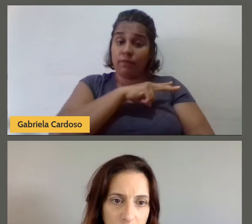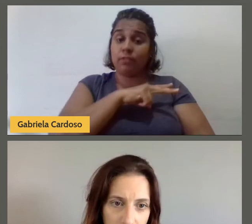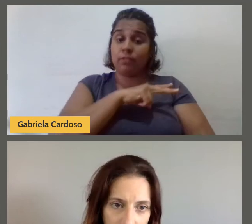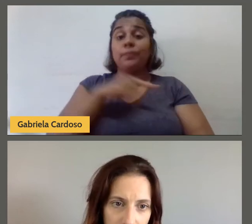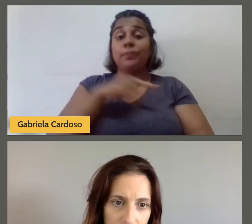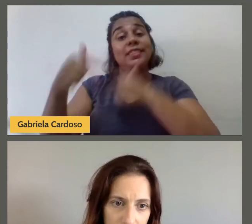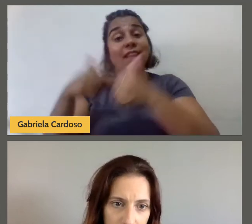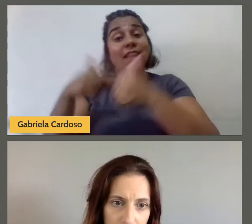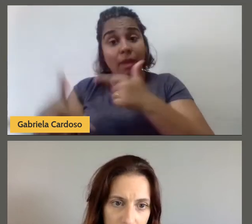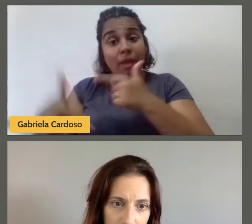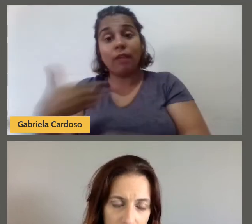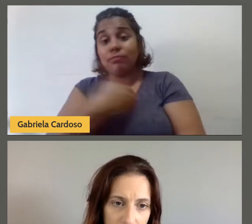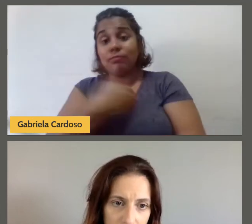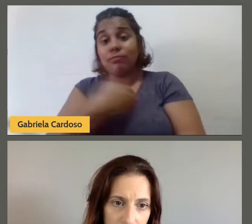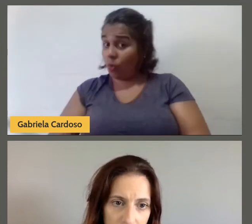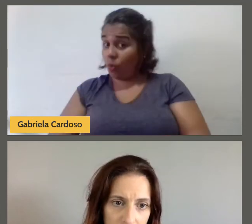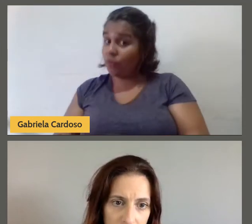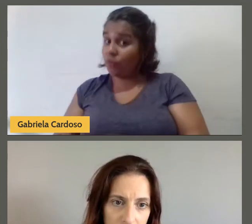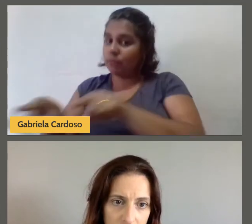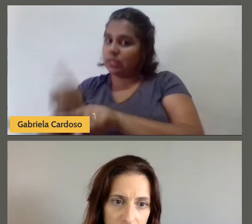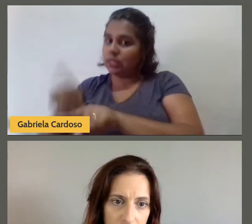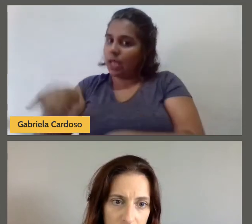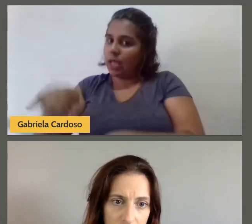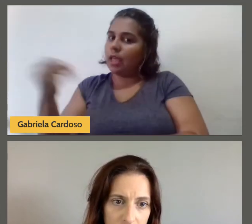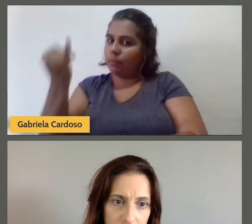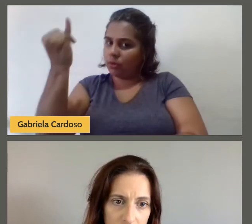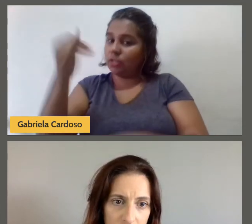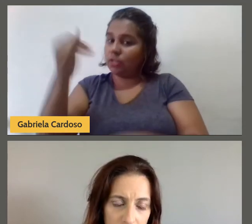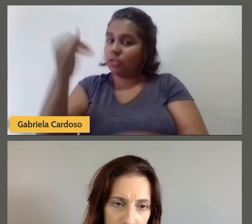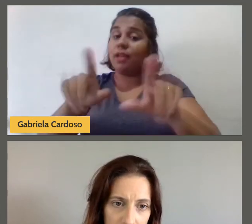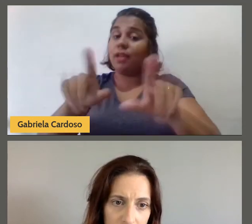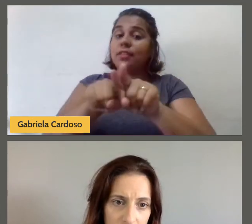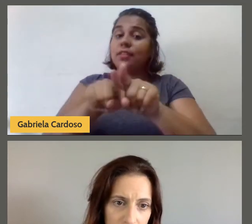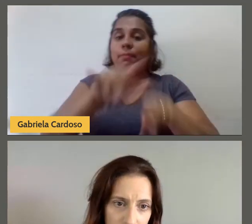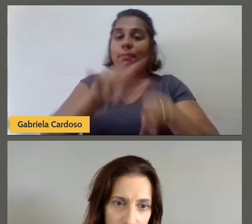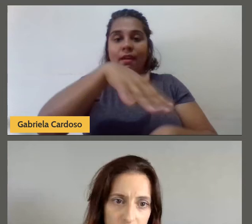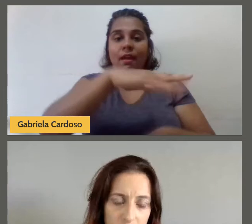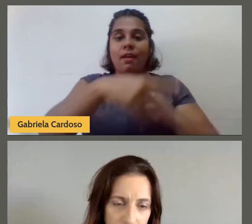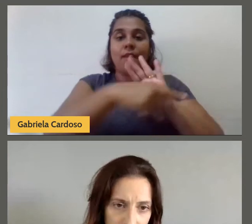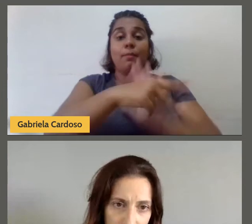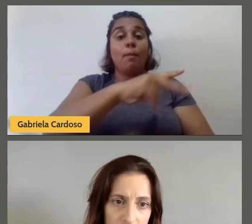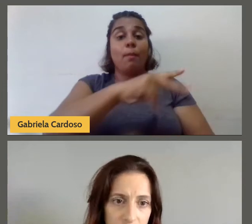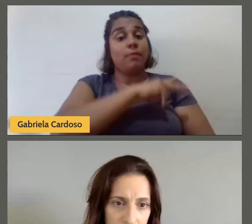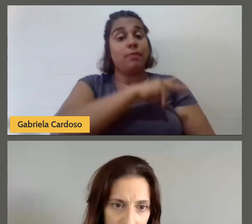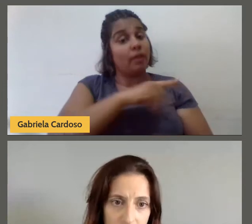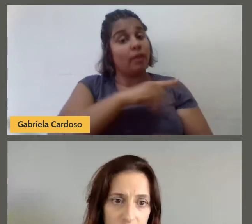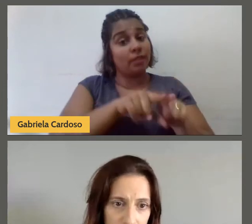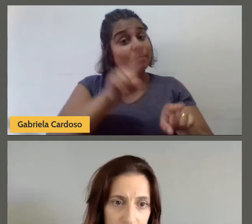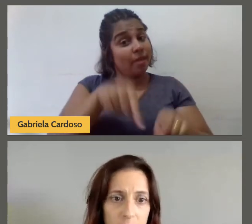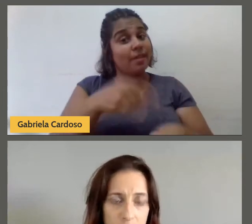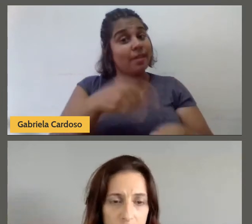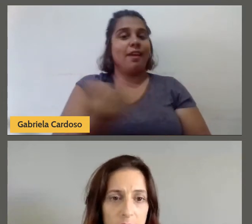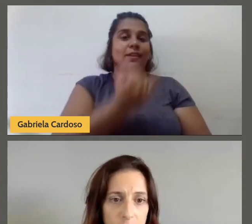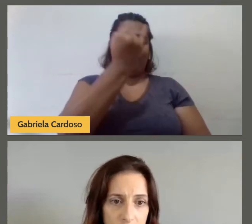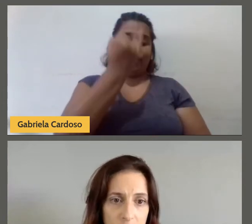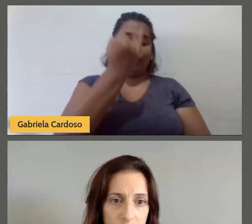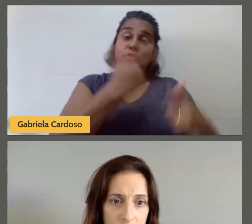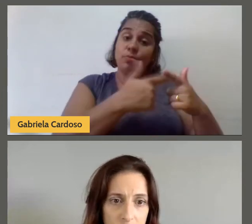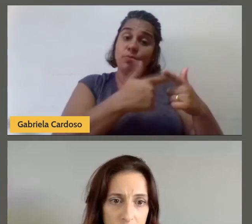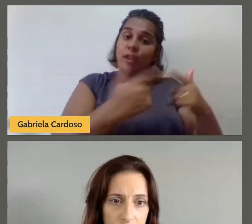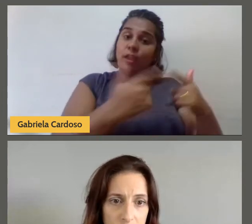também em parceria com o setor privado alavanca muito dessas ações que a gente está fazendo, né? E o setor privado